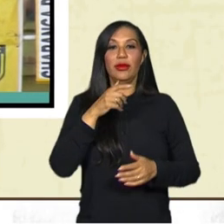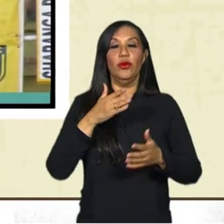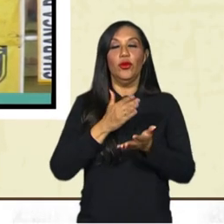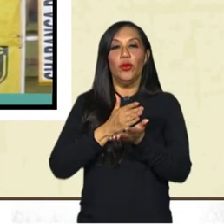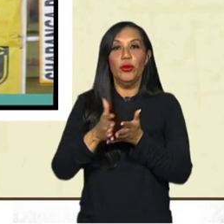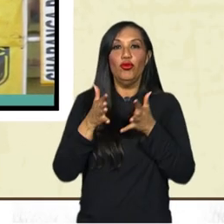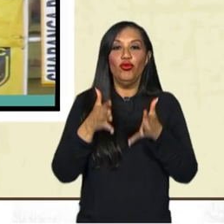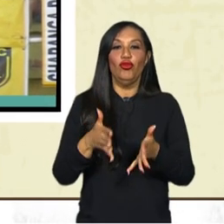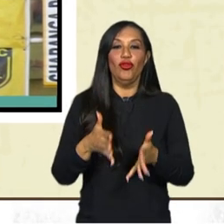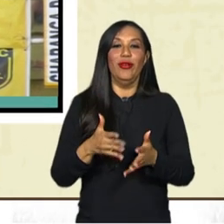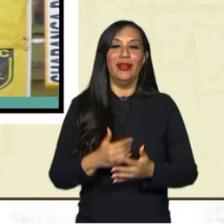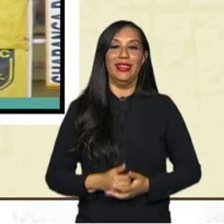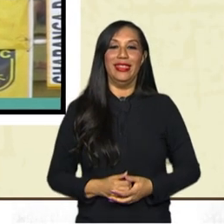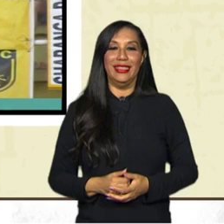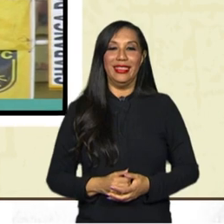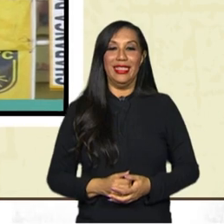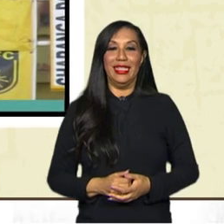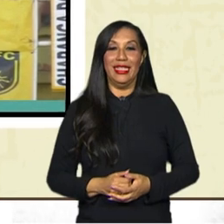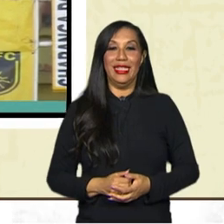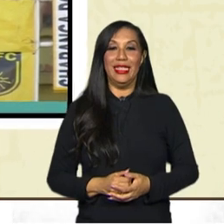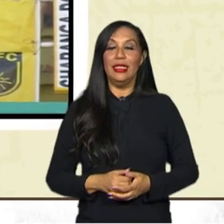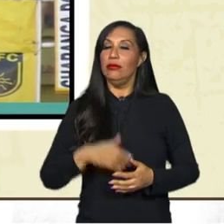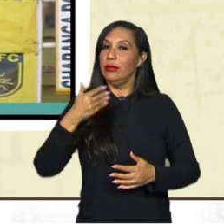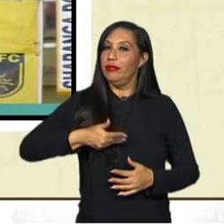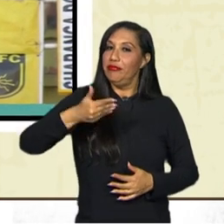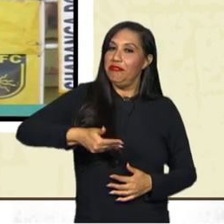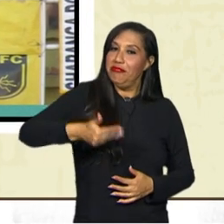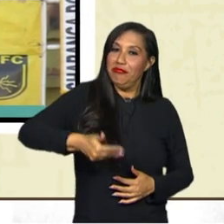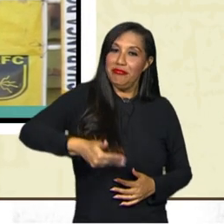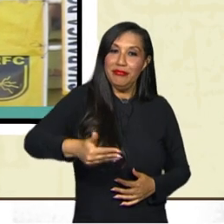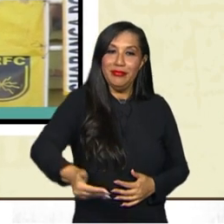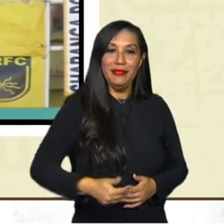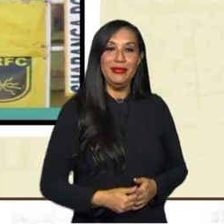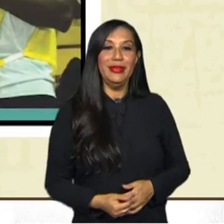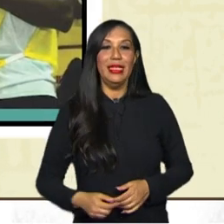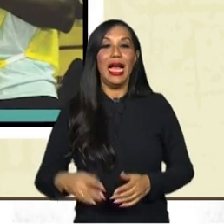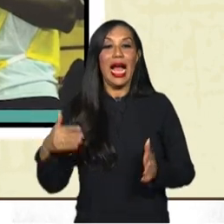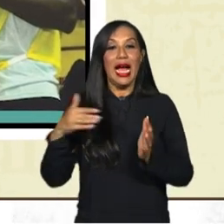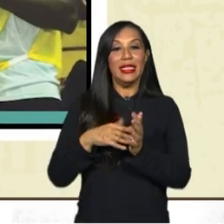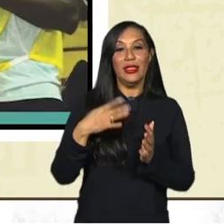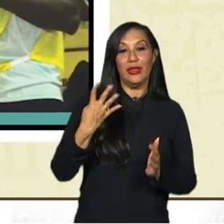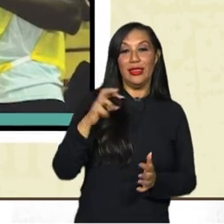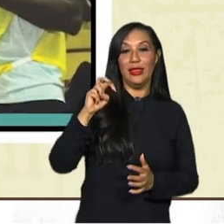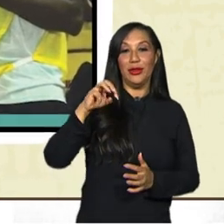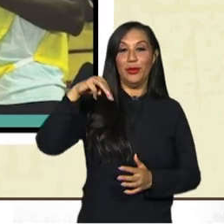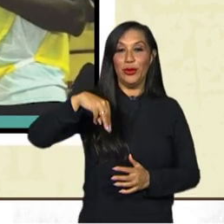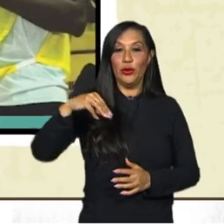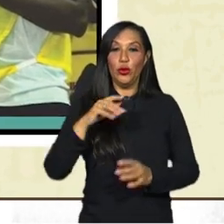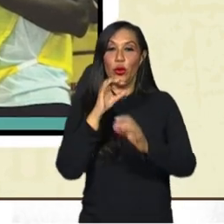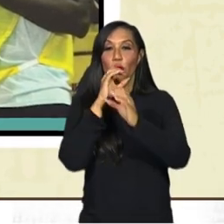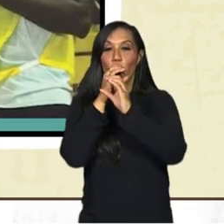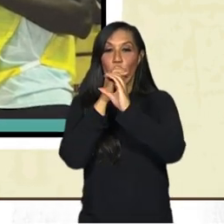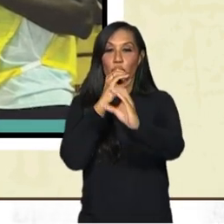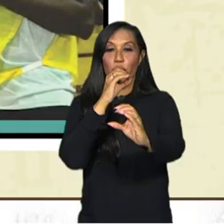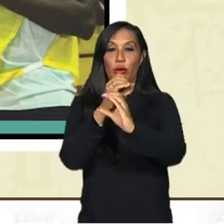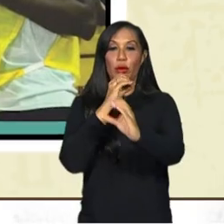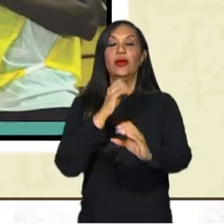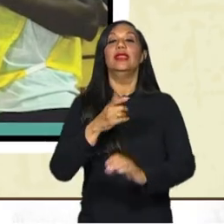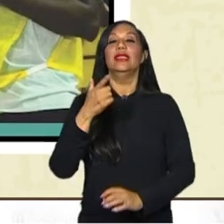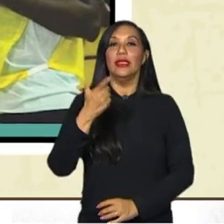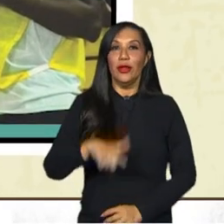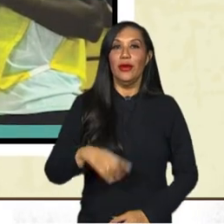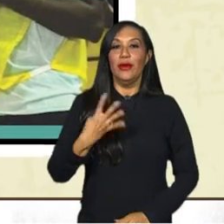a charanga toca. O tempo todinho. Até os 45 minutos. Voltou o segundo tempo, ela toca